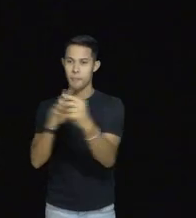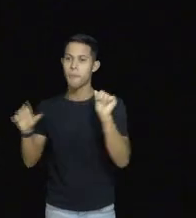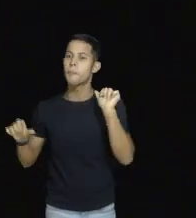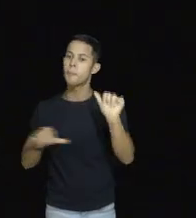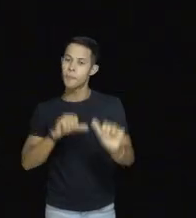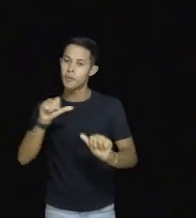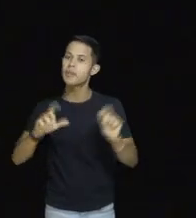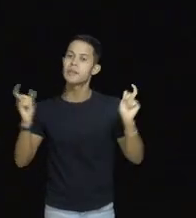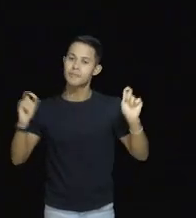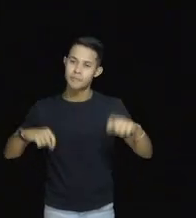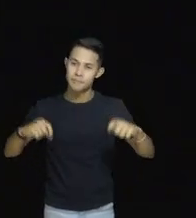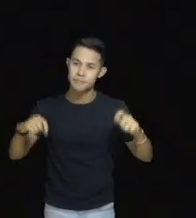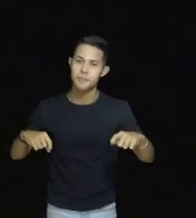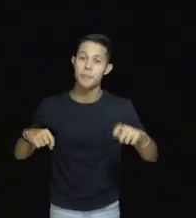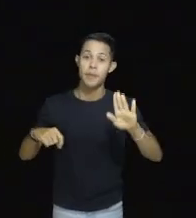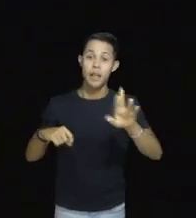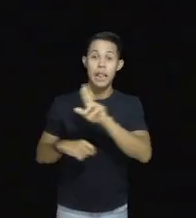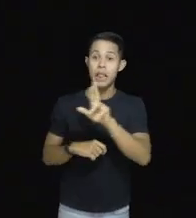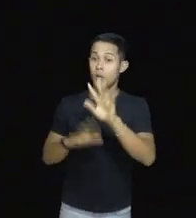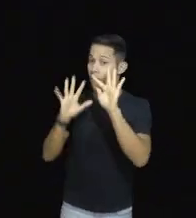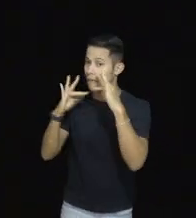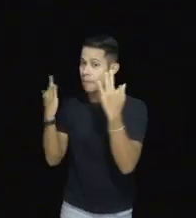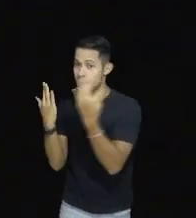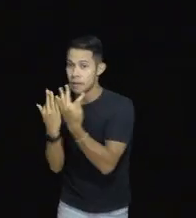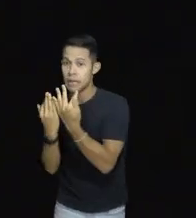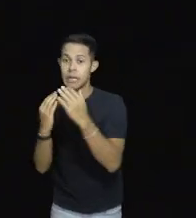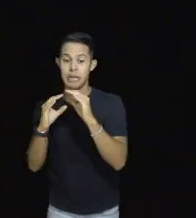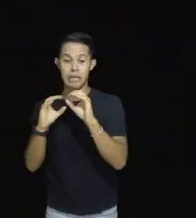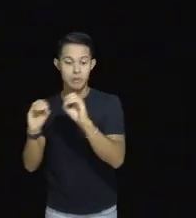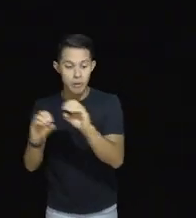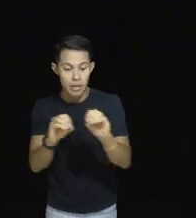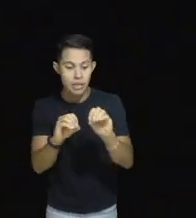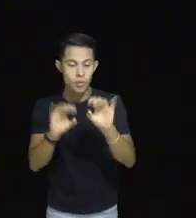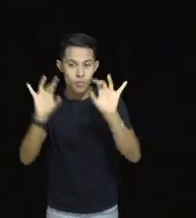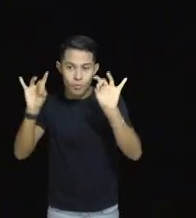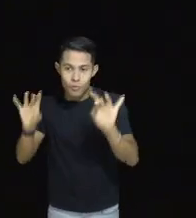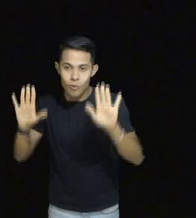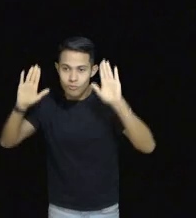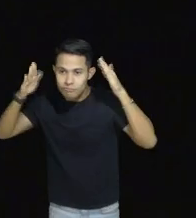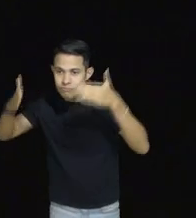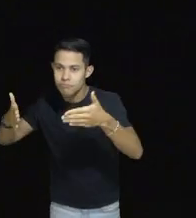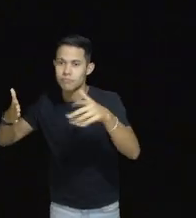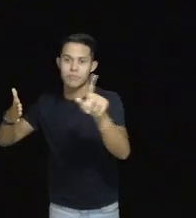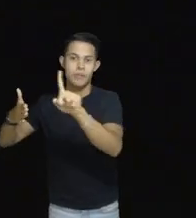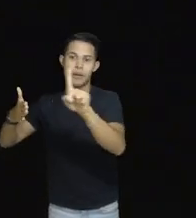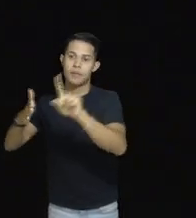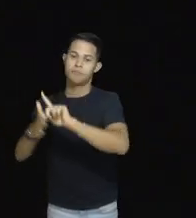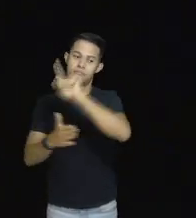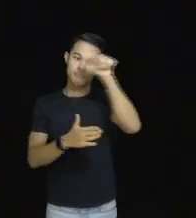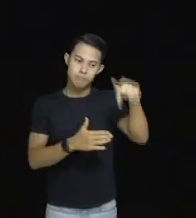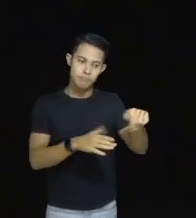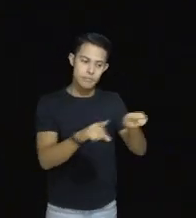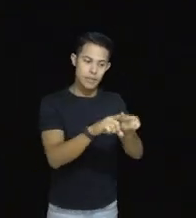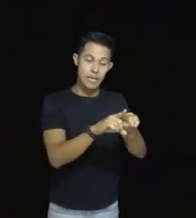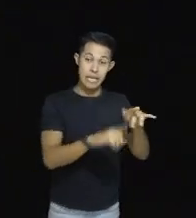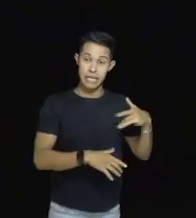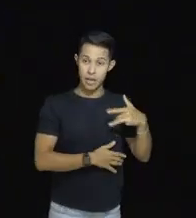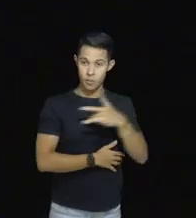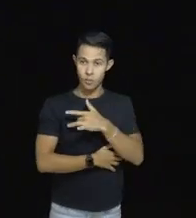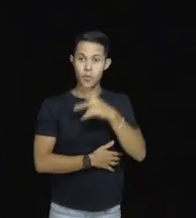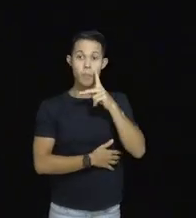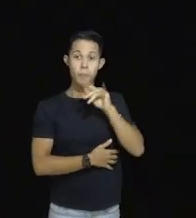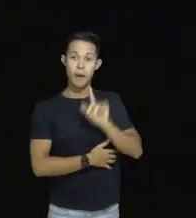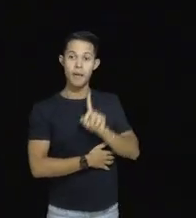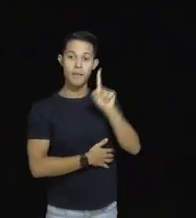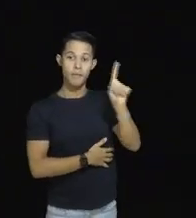só na família, não é só na educação, é na saúde também. É na saúde que, quando o pai chega lá para pegar o medicamento e alguém lá na saúde diz assim: